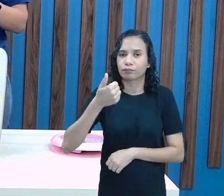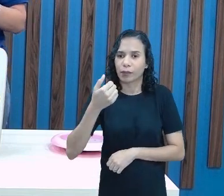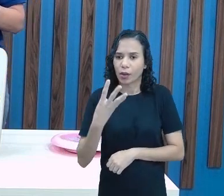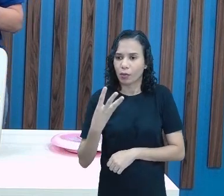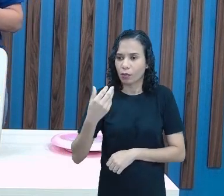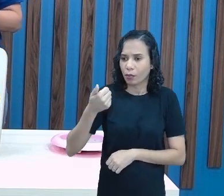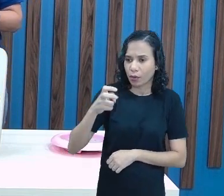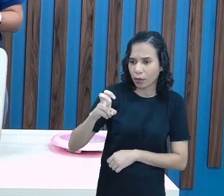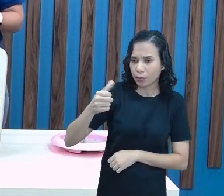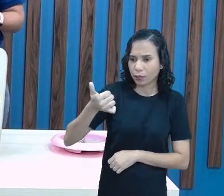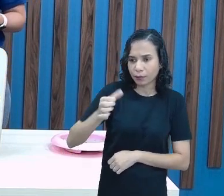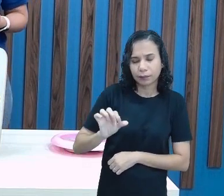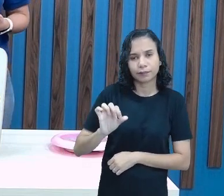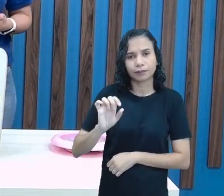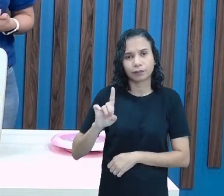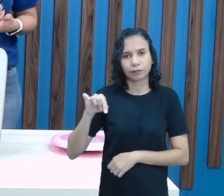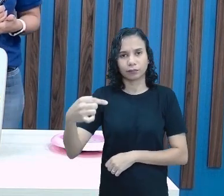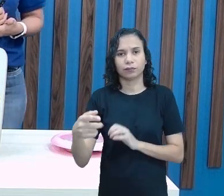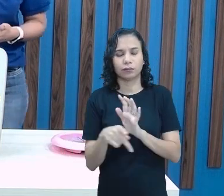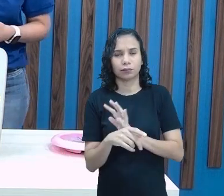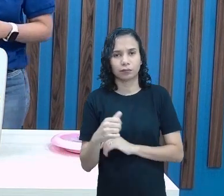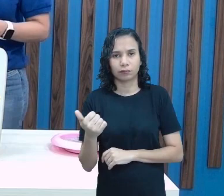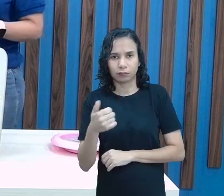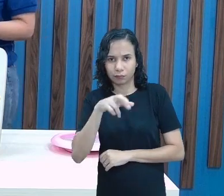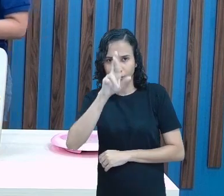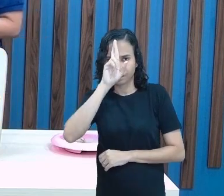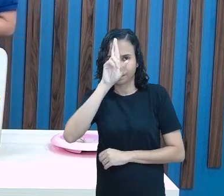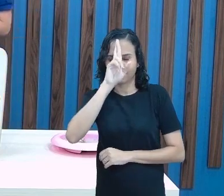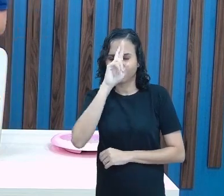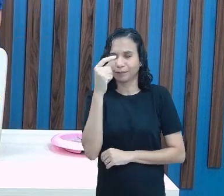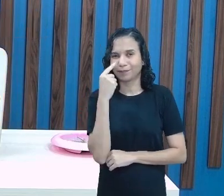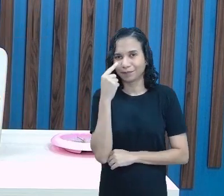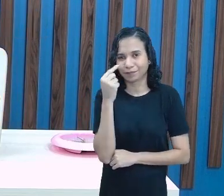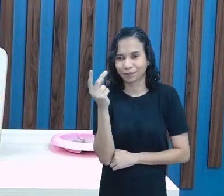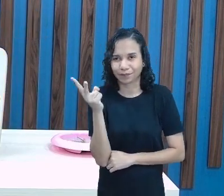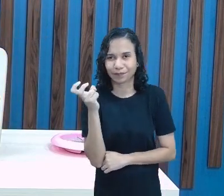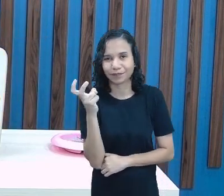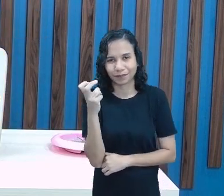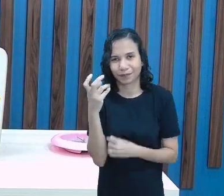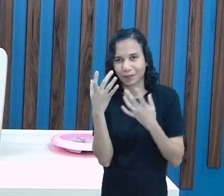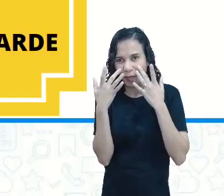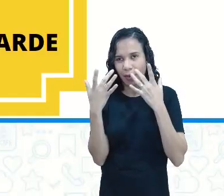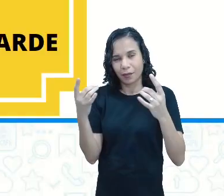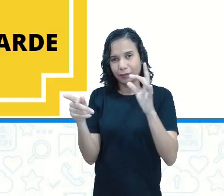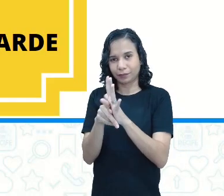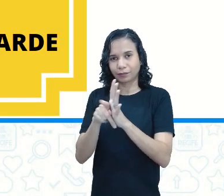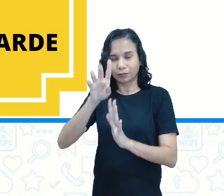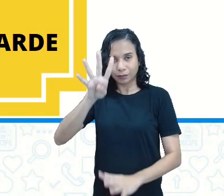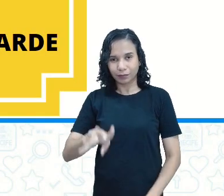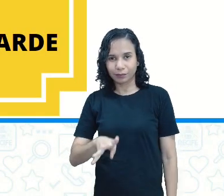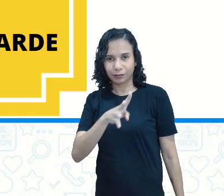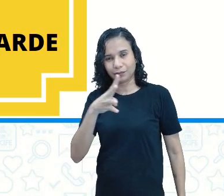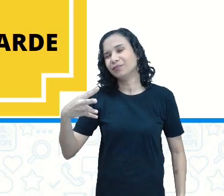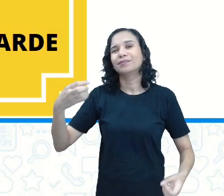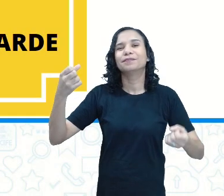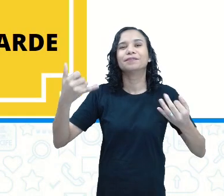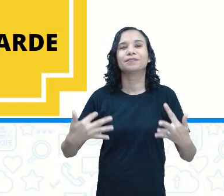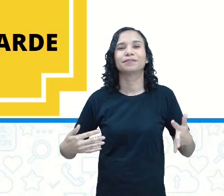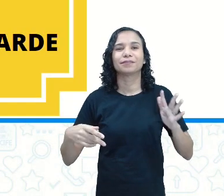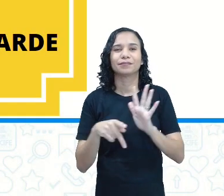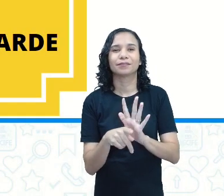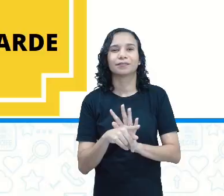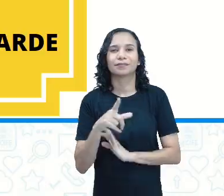15, 16 quando passa das 12? Então, fica de olho aqui, atentos a essa tabelinha que eu trouxe para vocês,